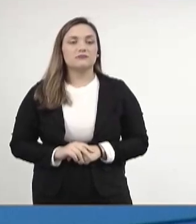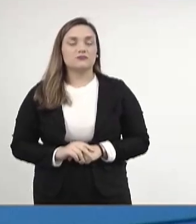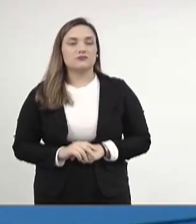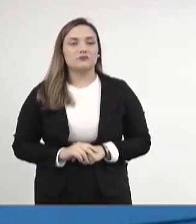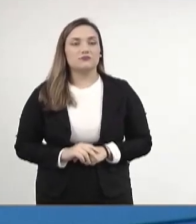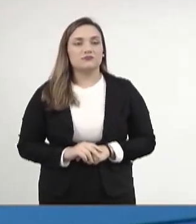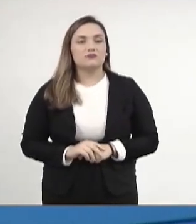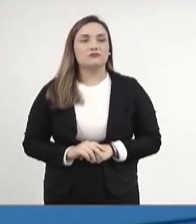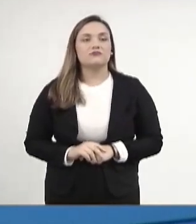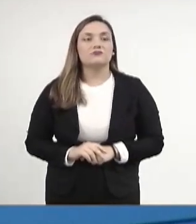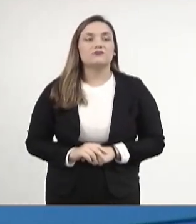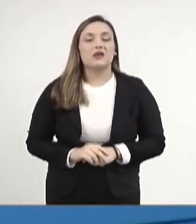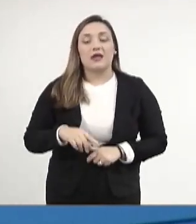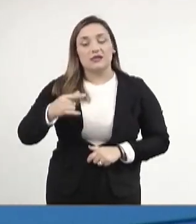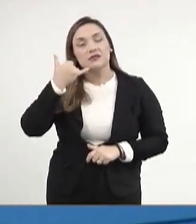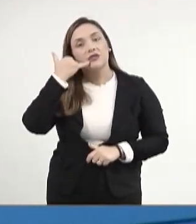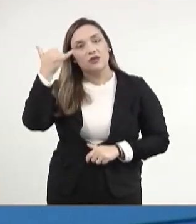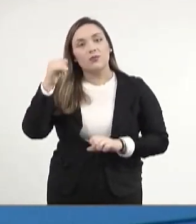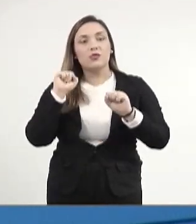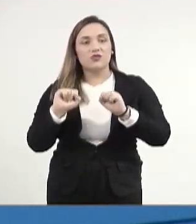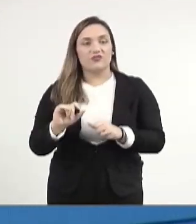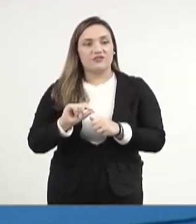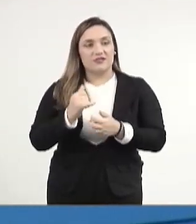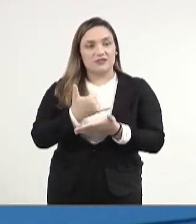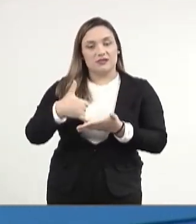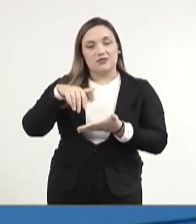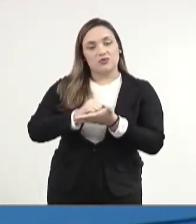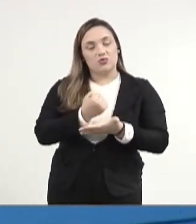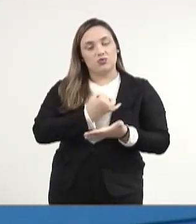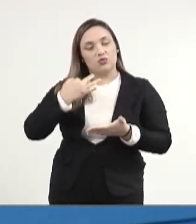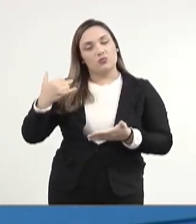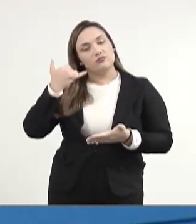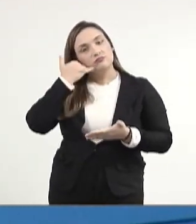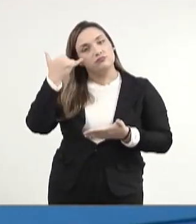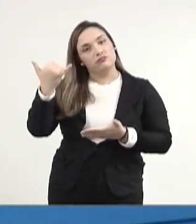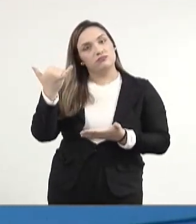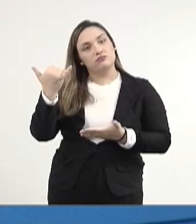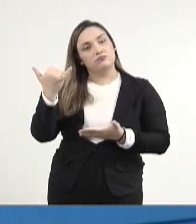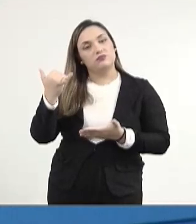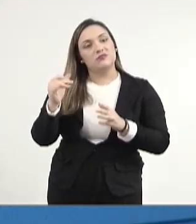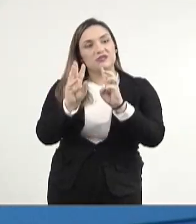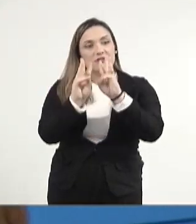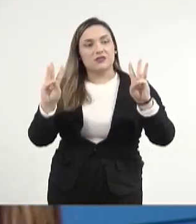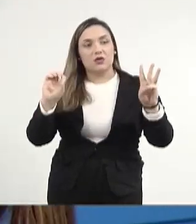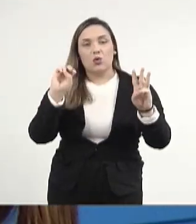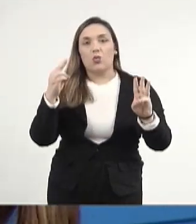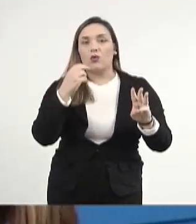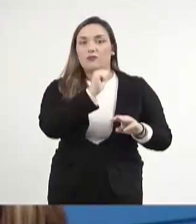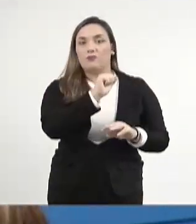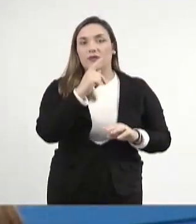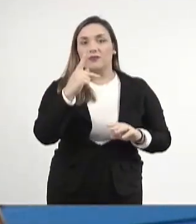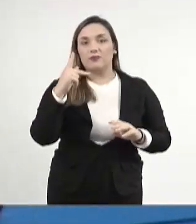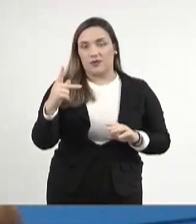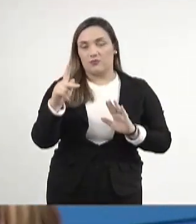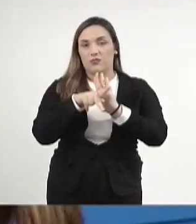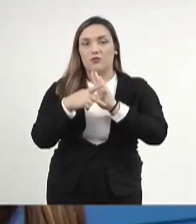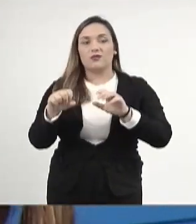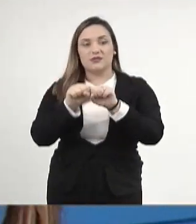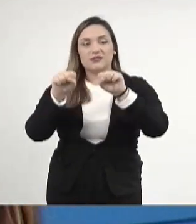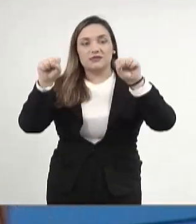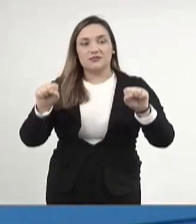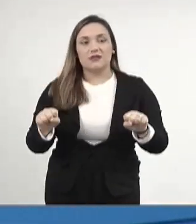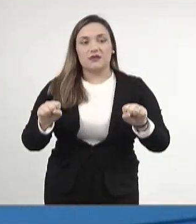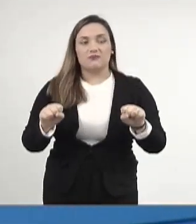O celular seguro permite que o usuário cadastre seu número na ferramenta por meio de site ou aplicativo disponível para os